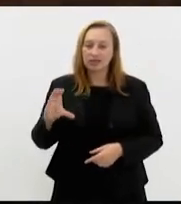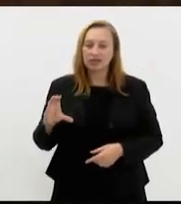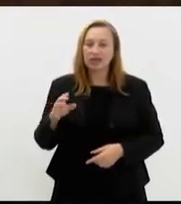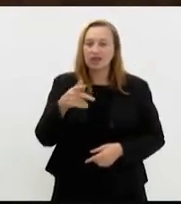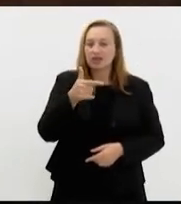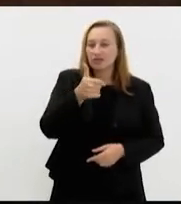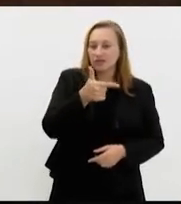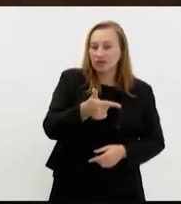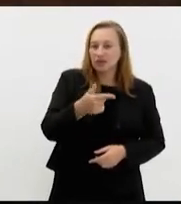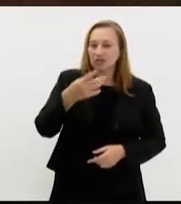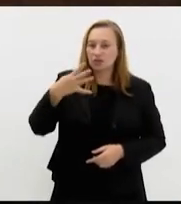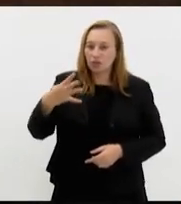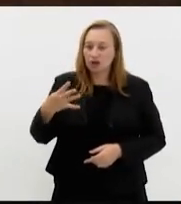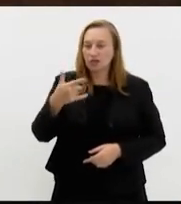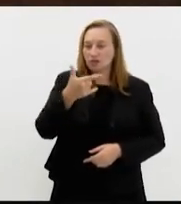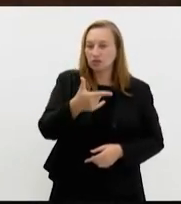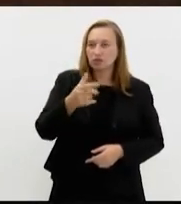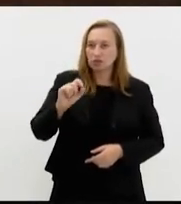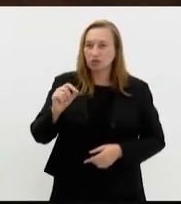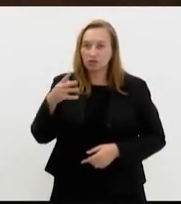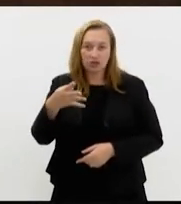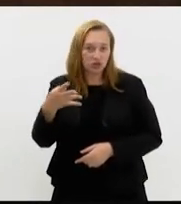24 de 2024